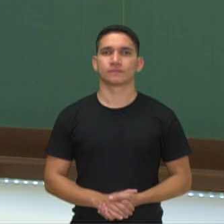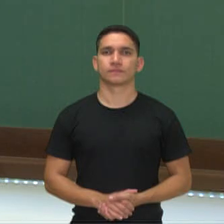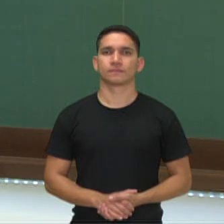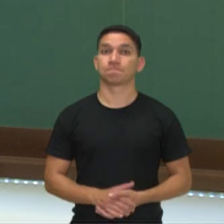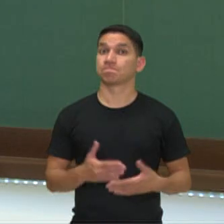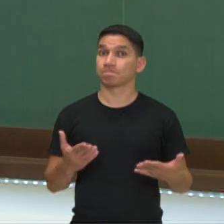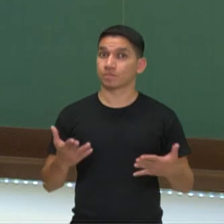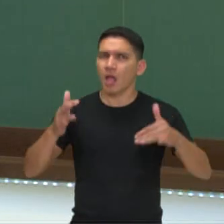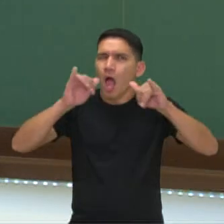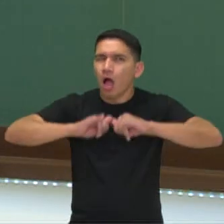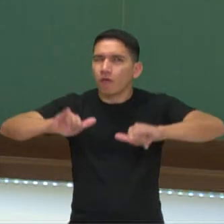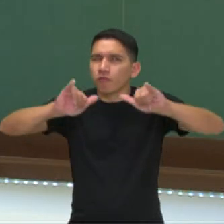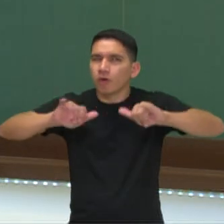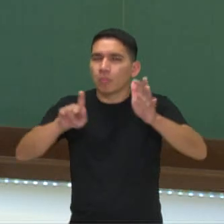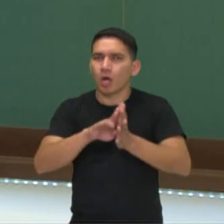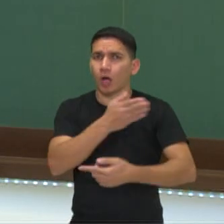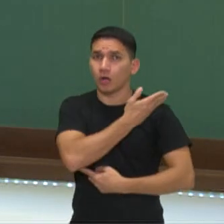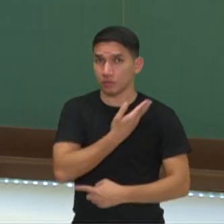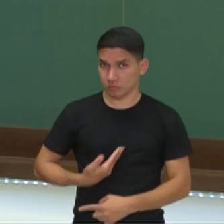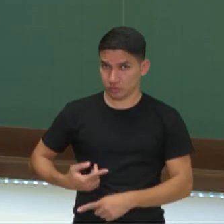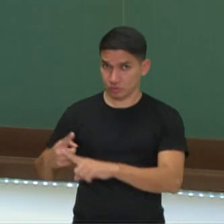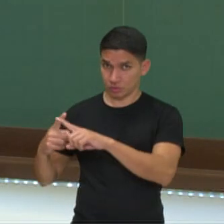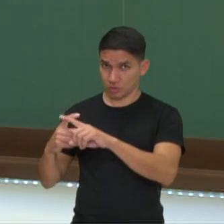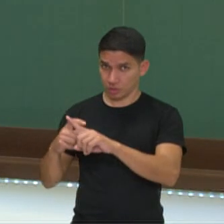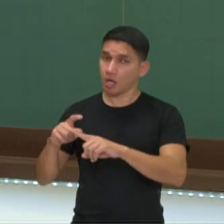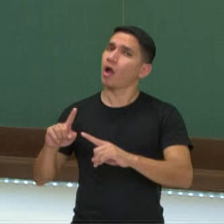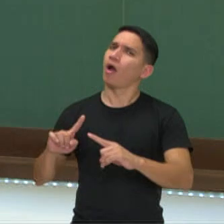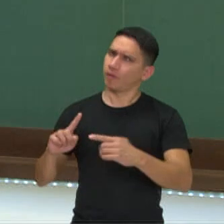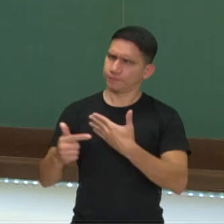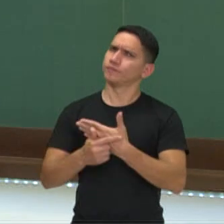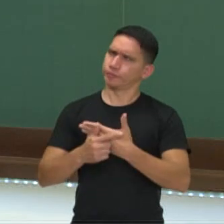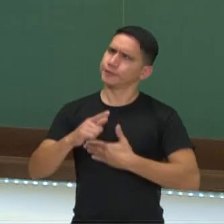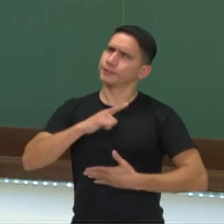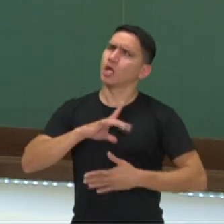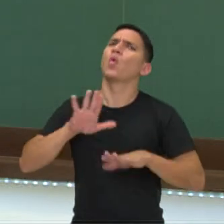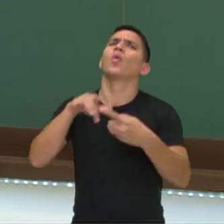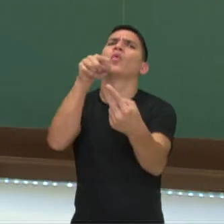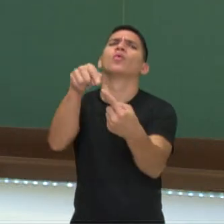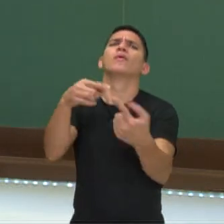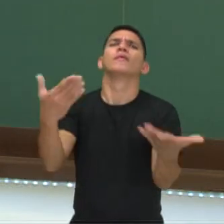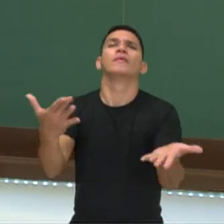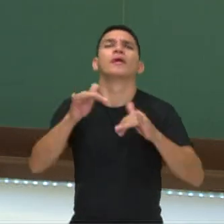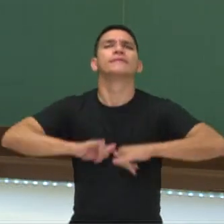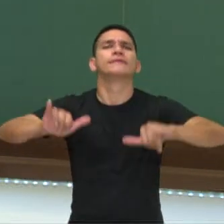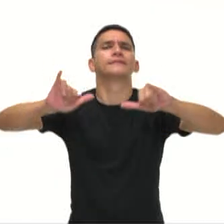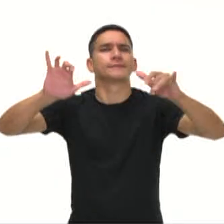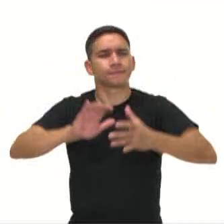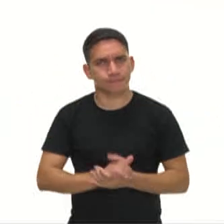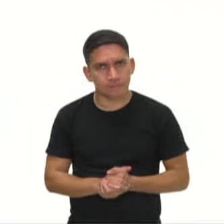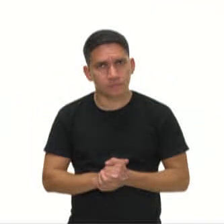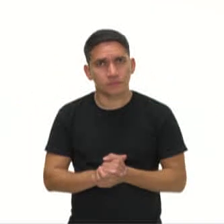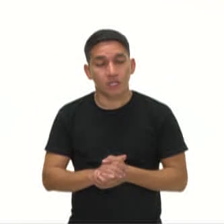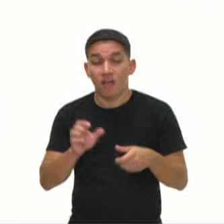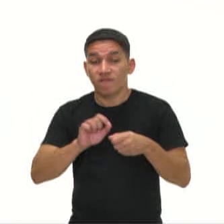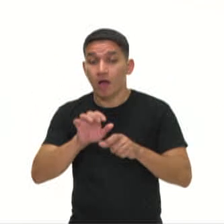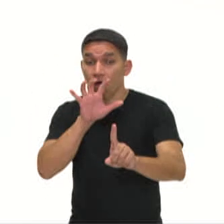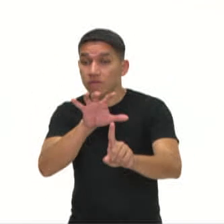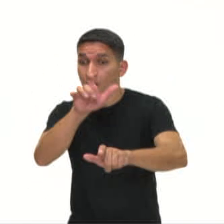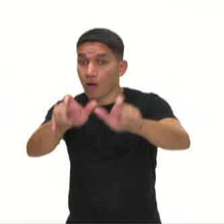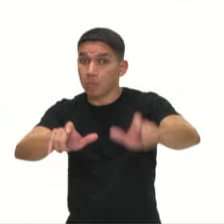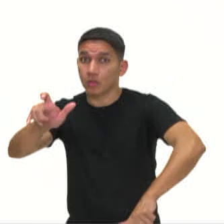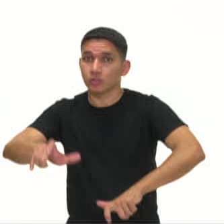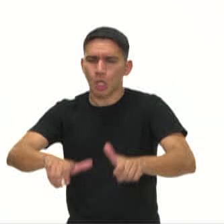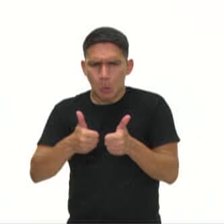A propaganda no governo nazista tinha uma função. Qual era esse objetivo da propaganda? Fazer com que os cidadãos